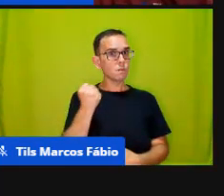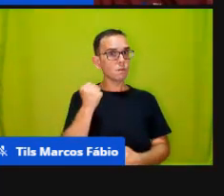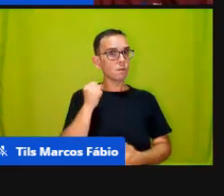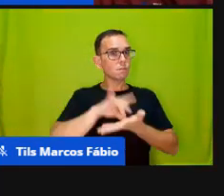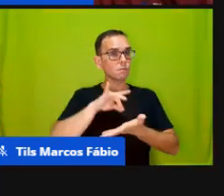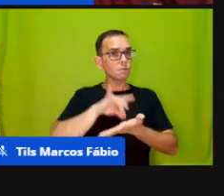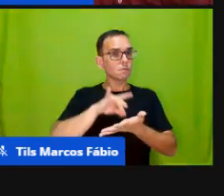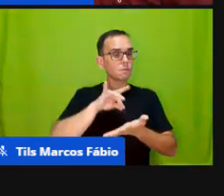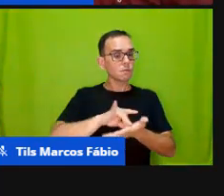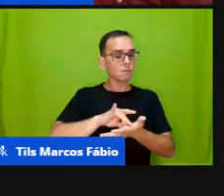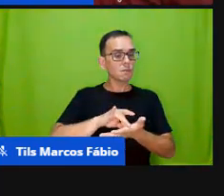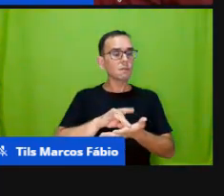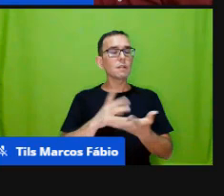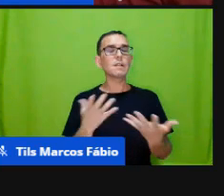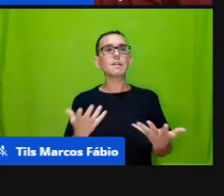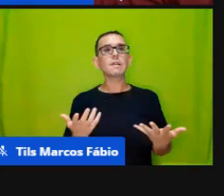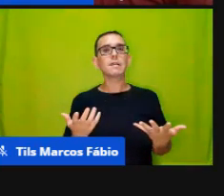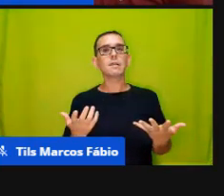com uma certa